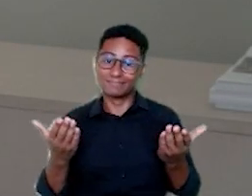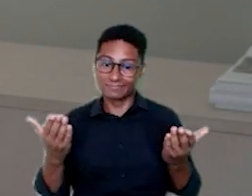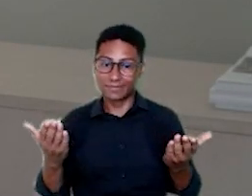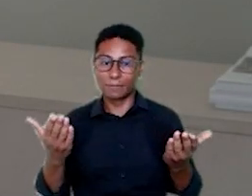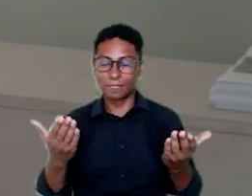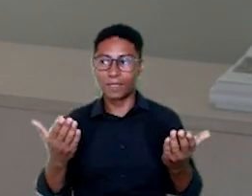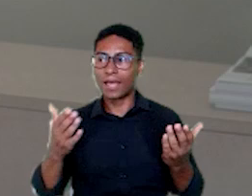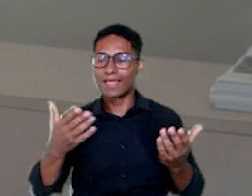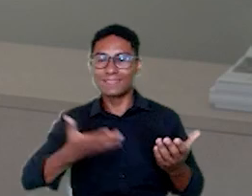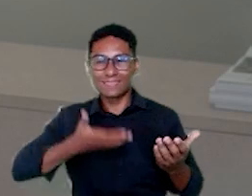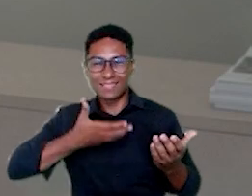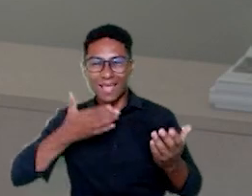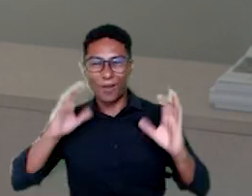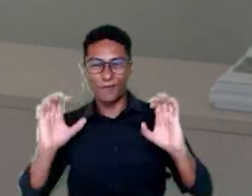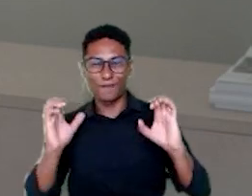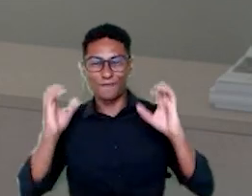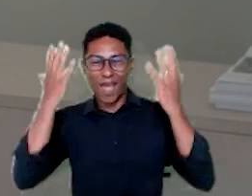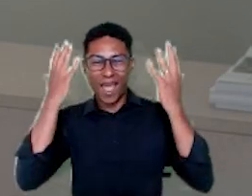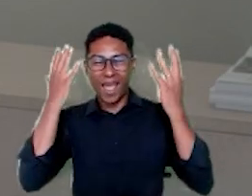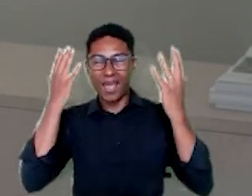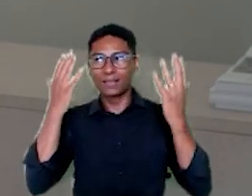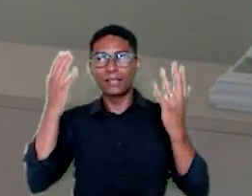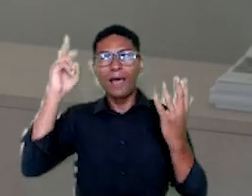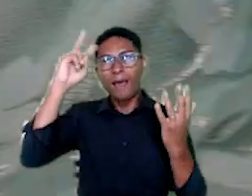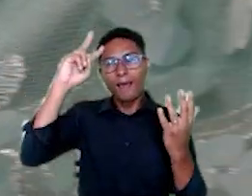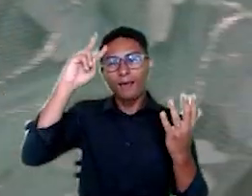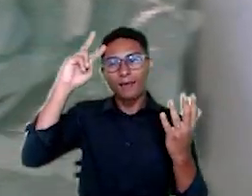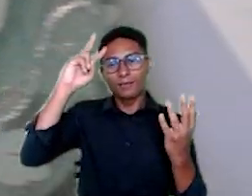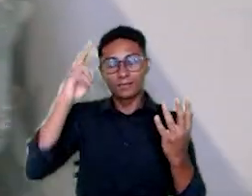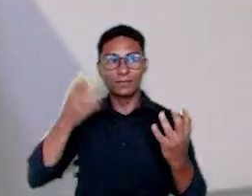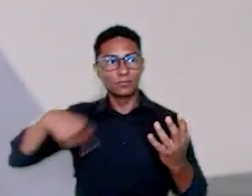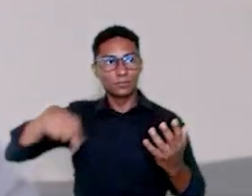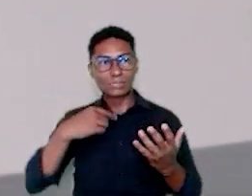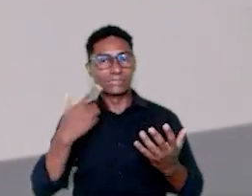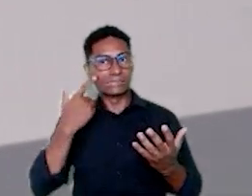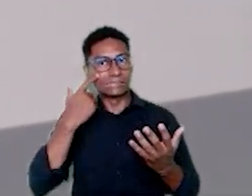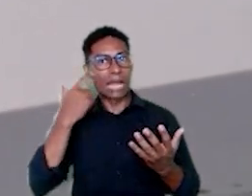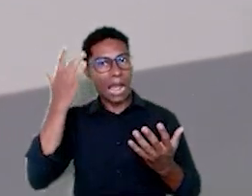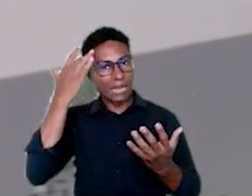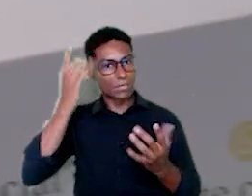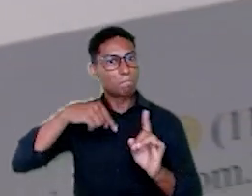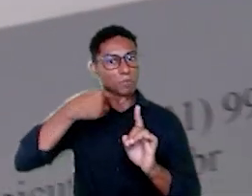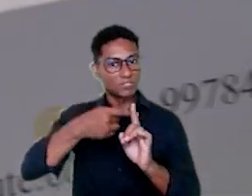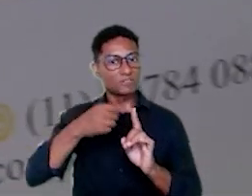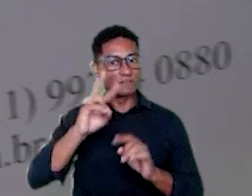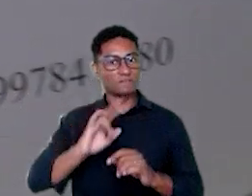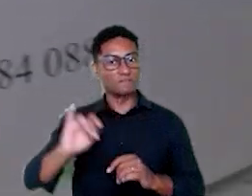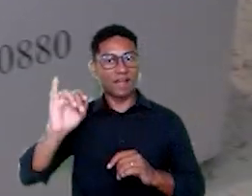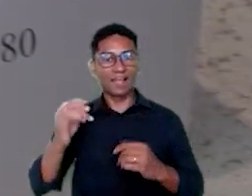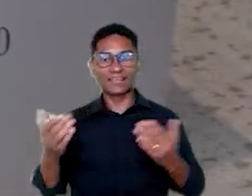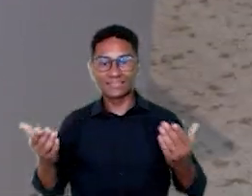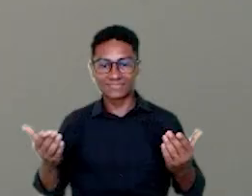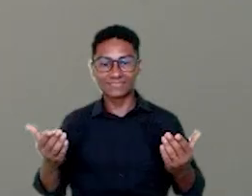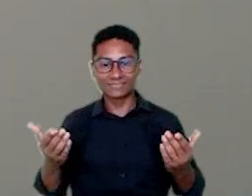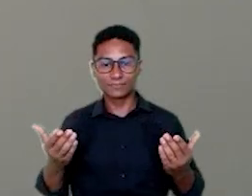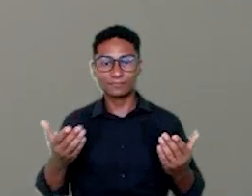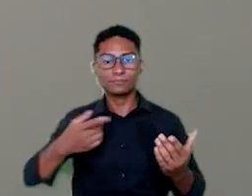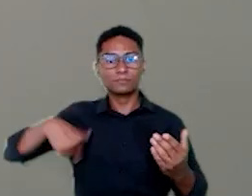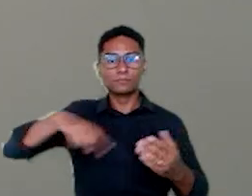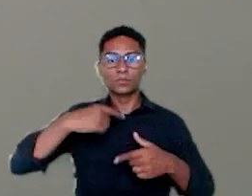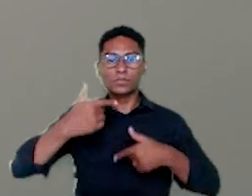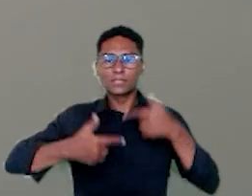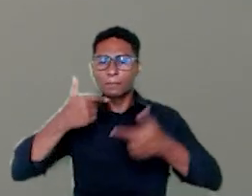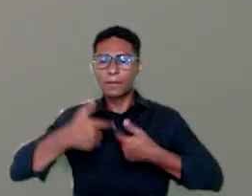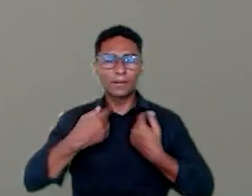da festividade que o Natal traz. Estamos no clima e eu acredito que vai ser bem positivo. Nosso calendário comercial, a gente trabalha em torno